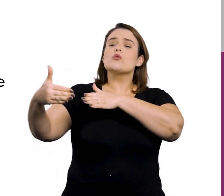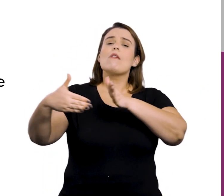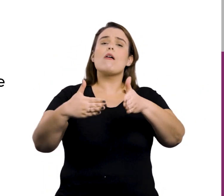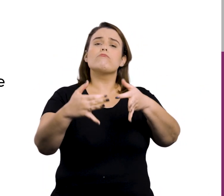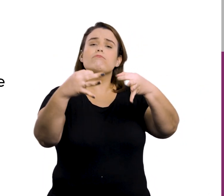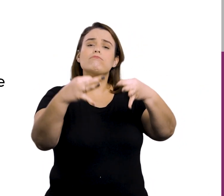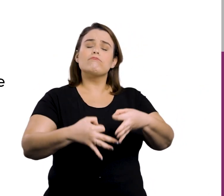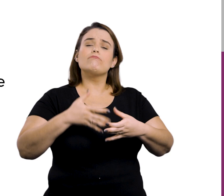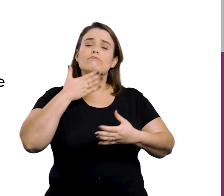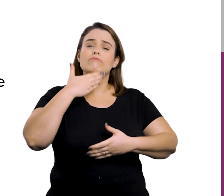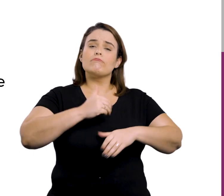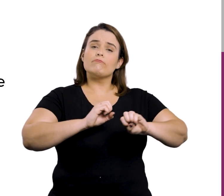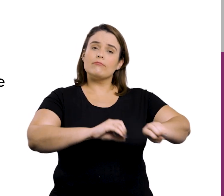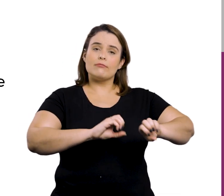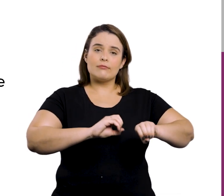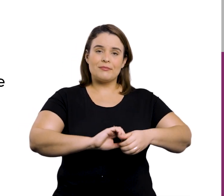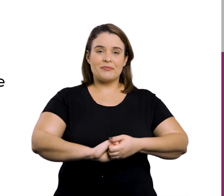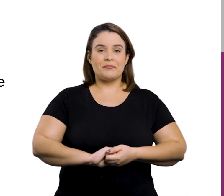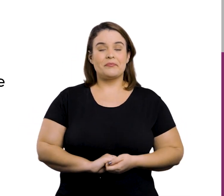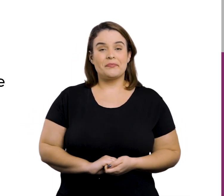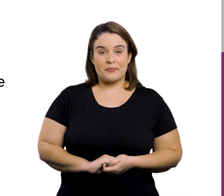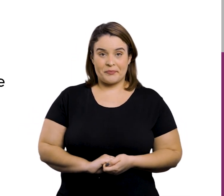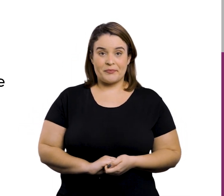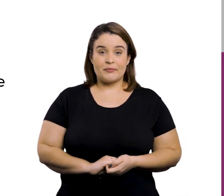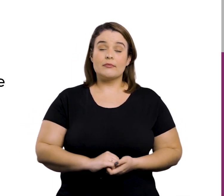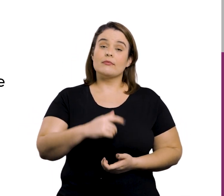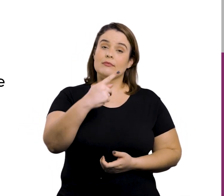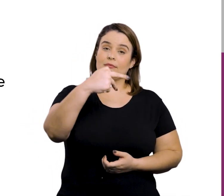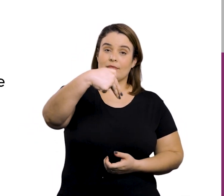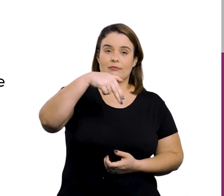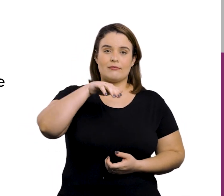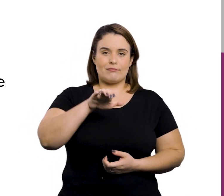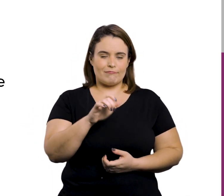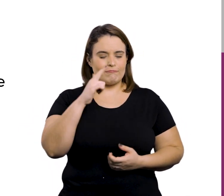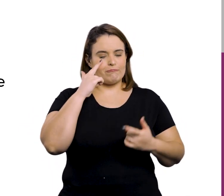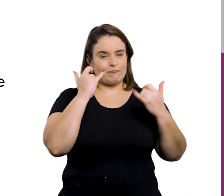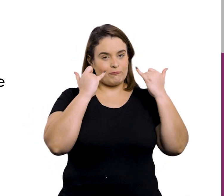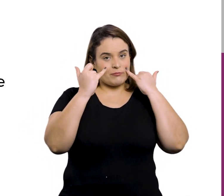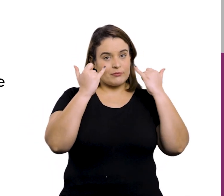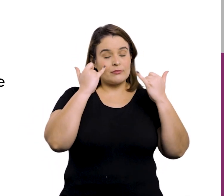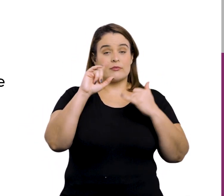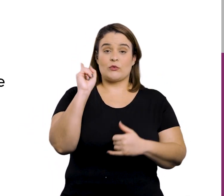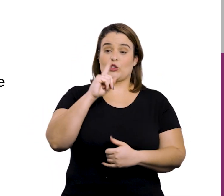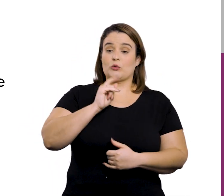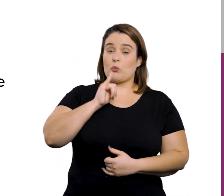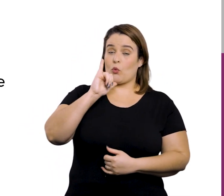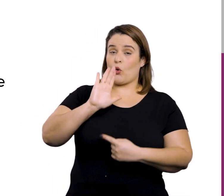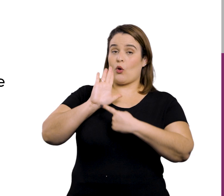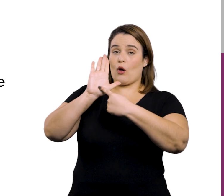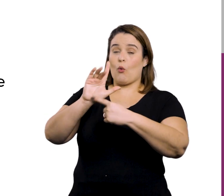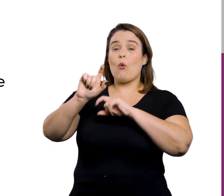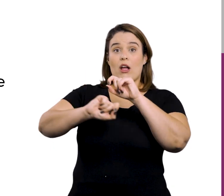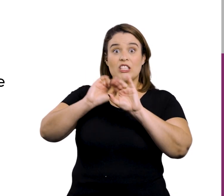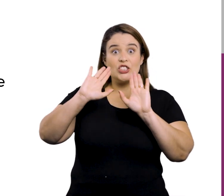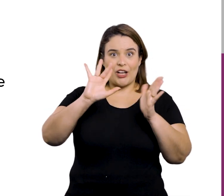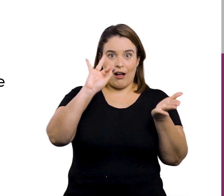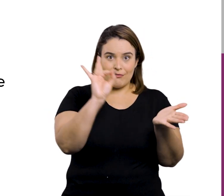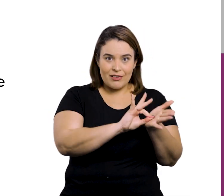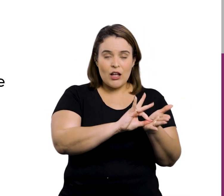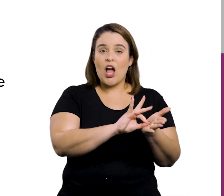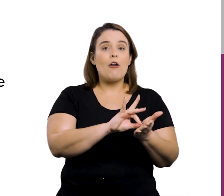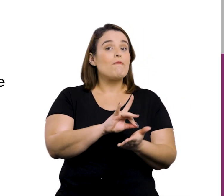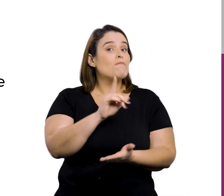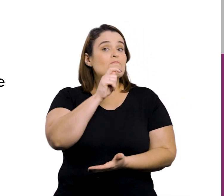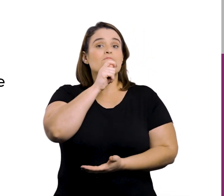que funciona como bússola e estrutura para as melhorias em nossa educação. Nesse balanço do PNE, contamos o que já